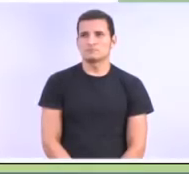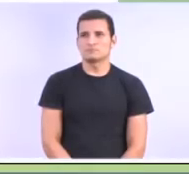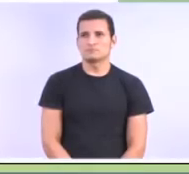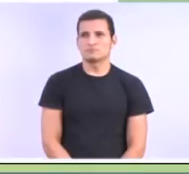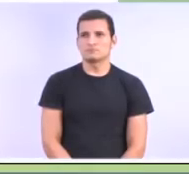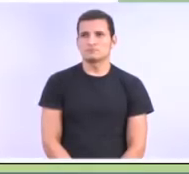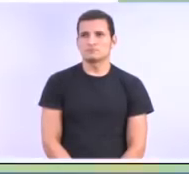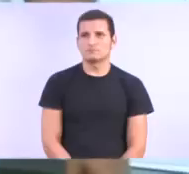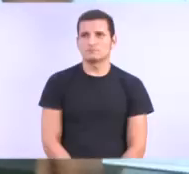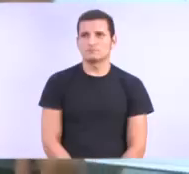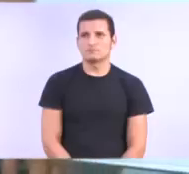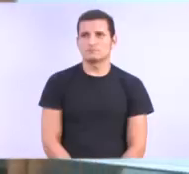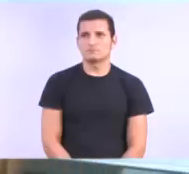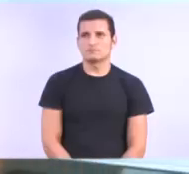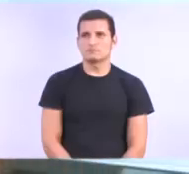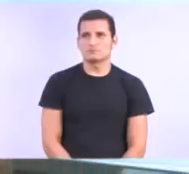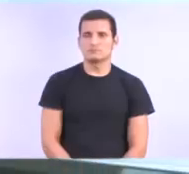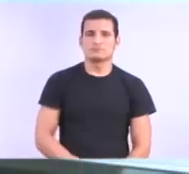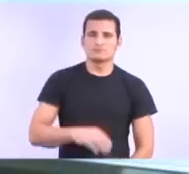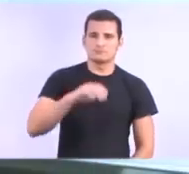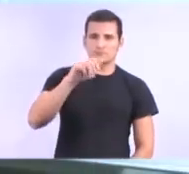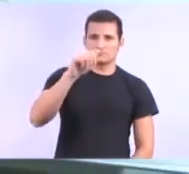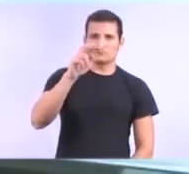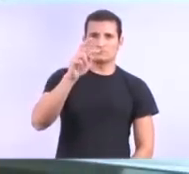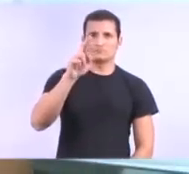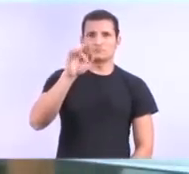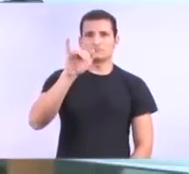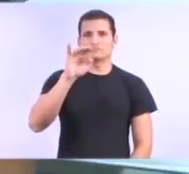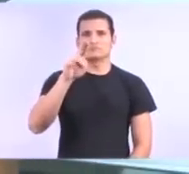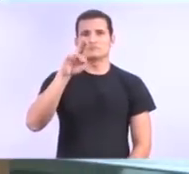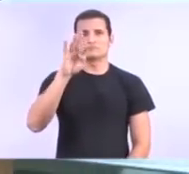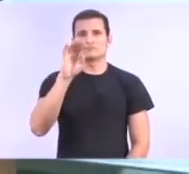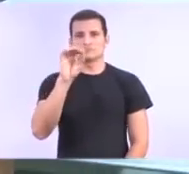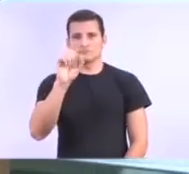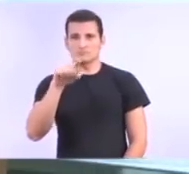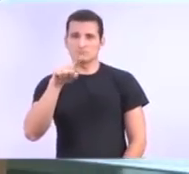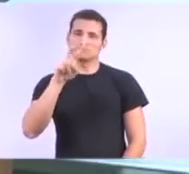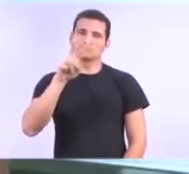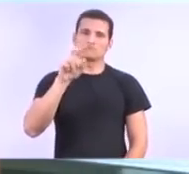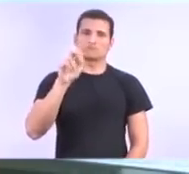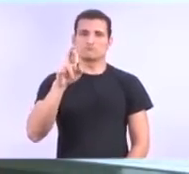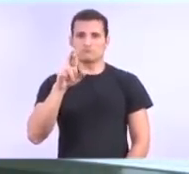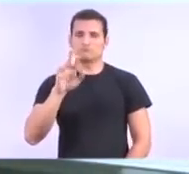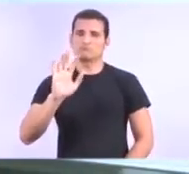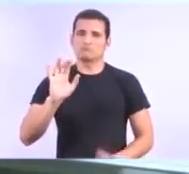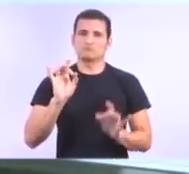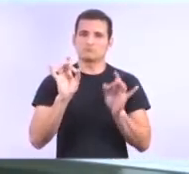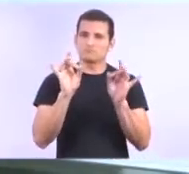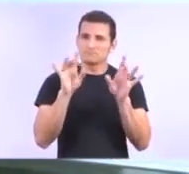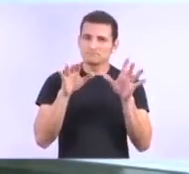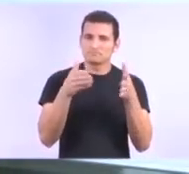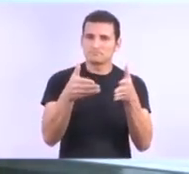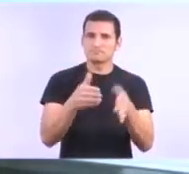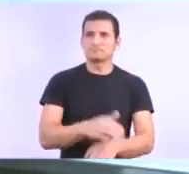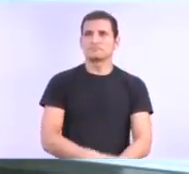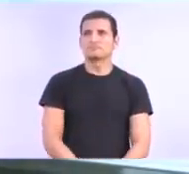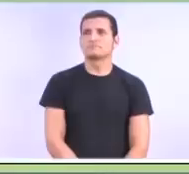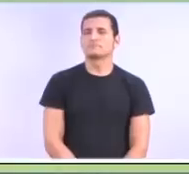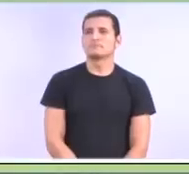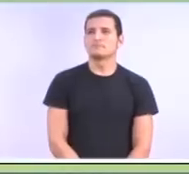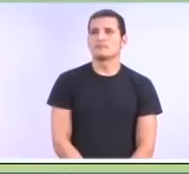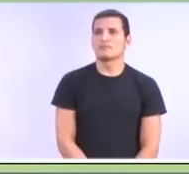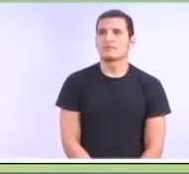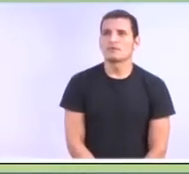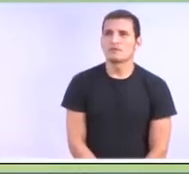Pronto, gente. Atributos nada mais são do que variáveis, mais umas variáveis especiais.